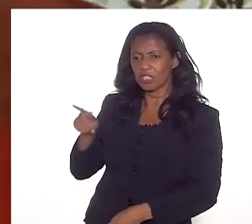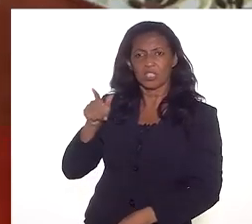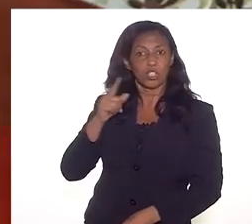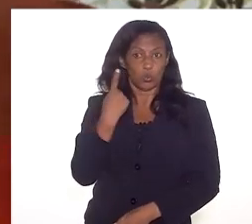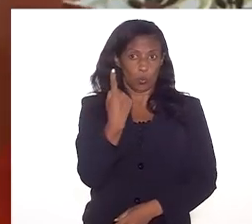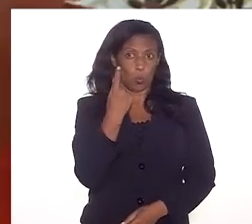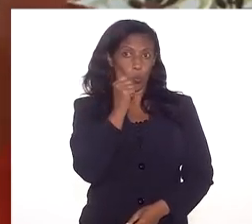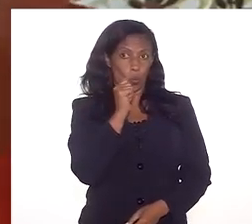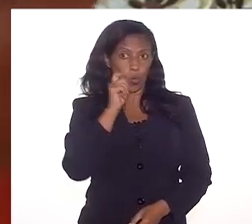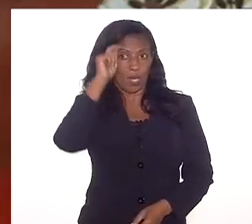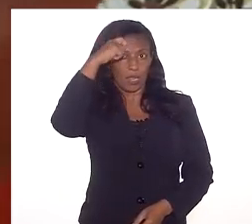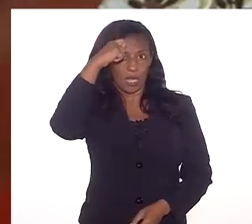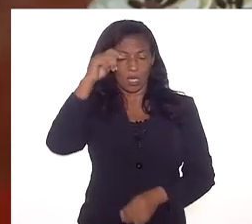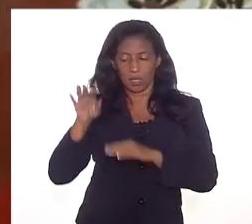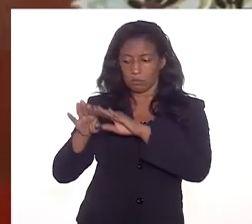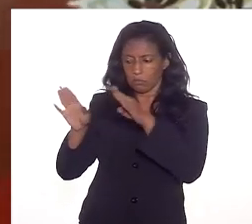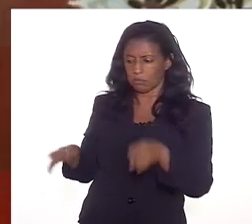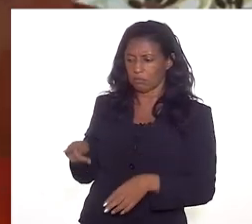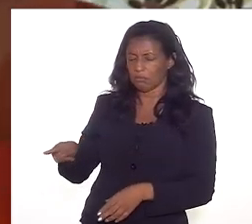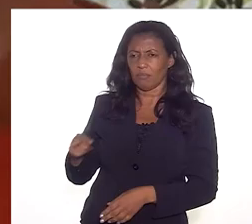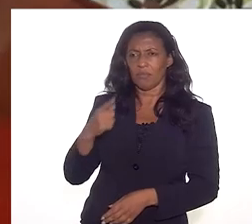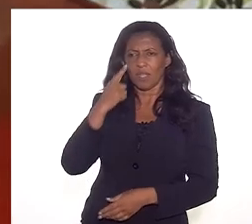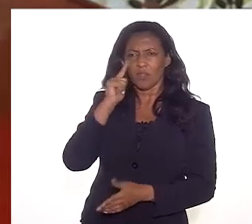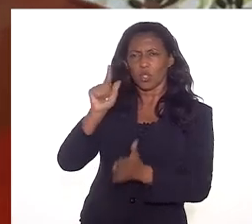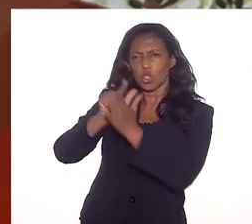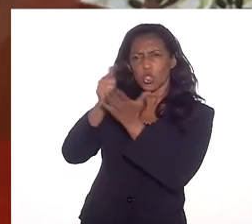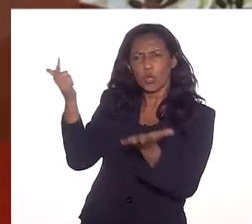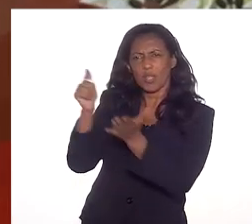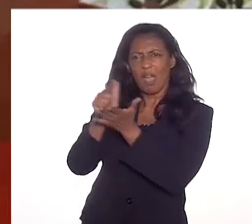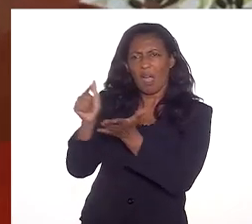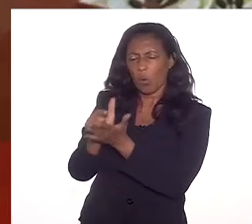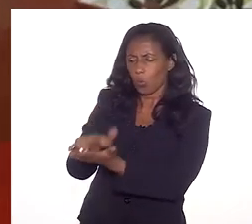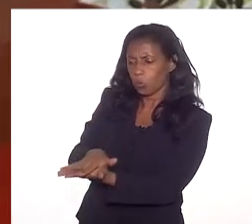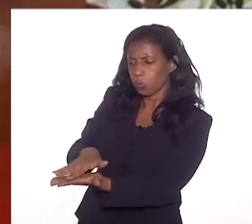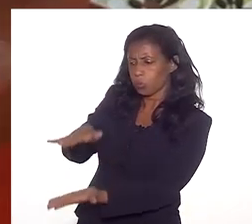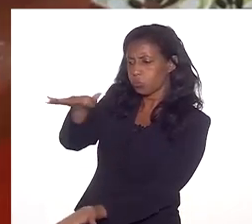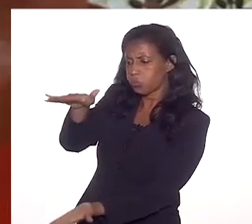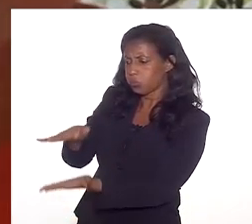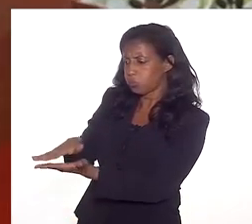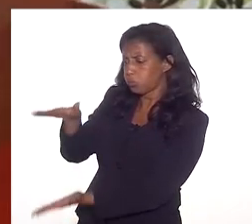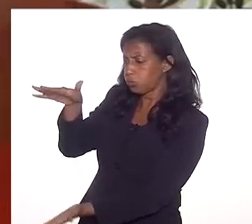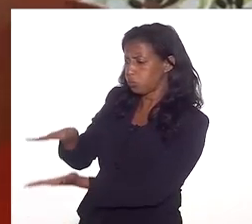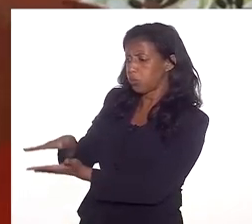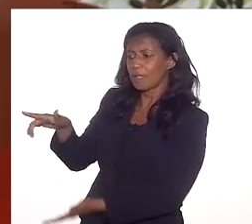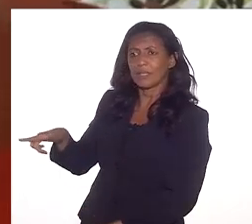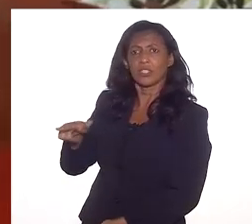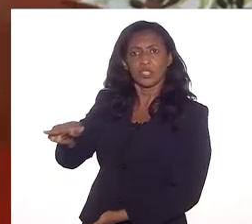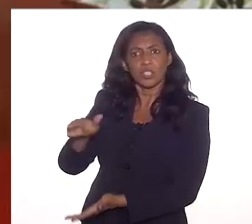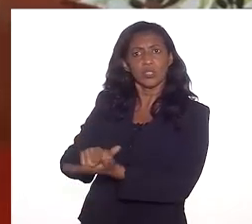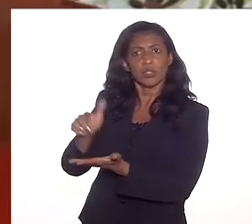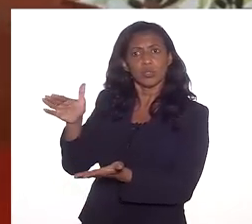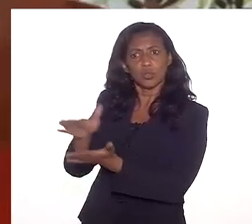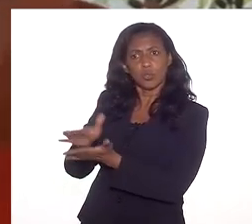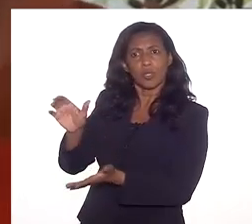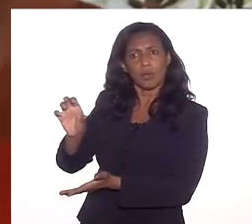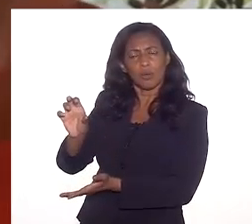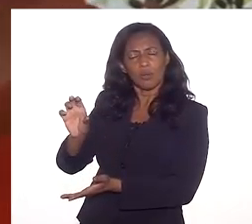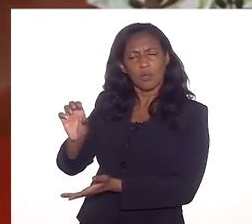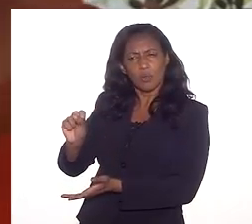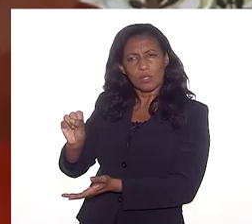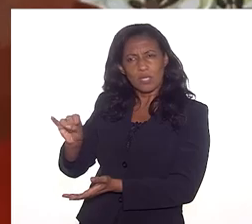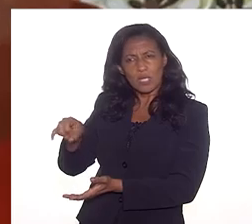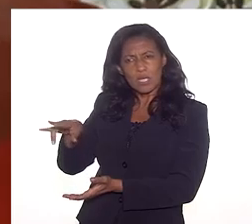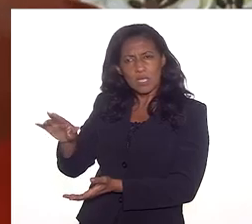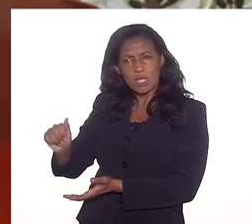banca tinha uma mulher negra, né? Eu vi jornais, vi o jornal Simba, né?